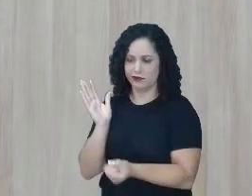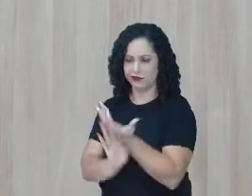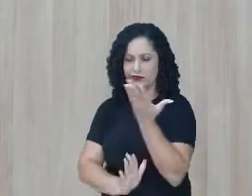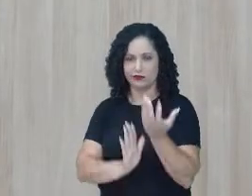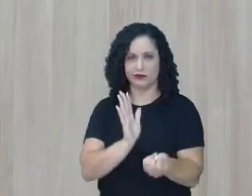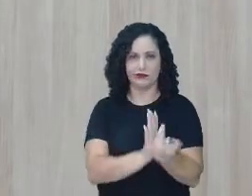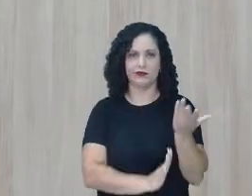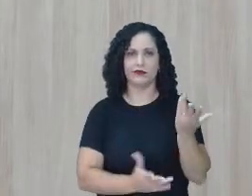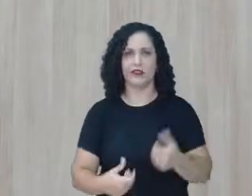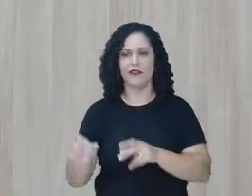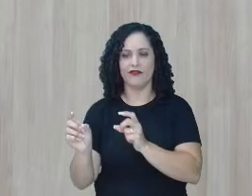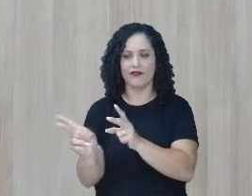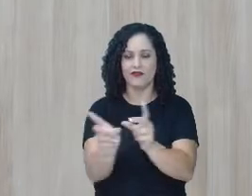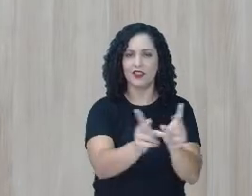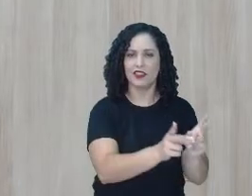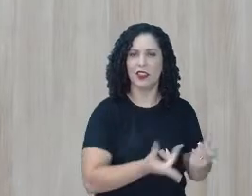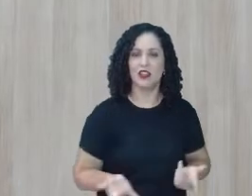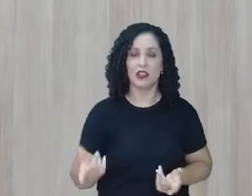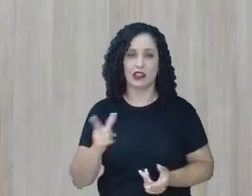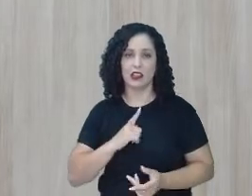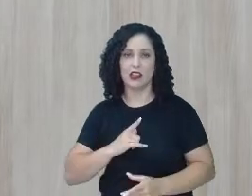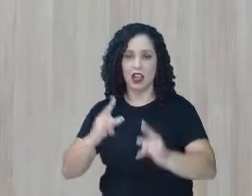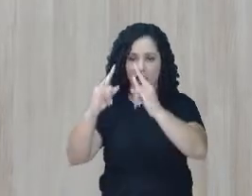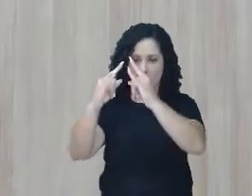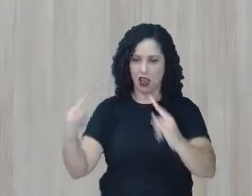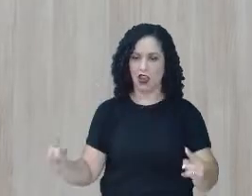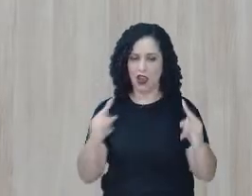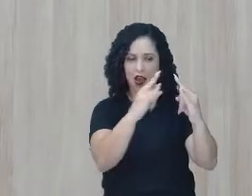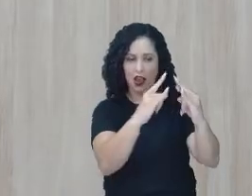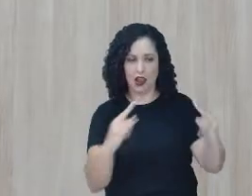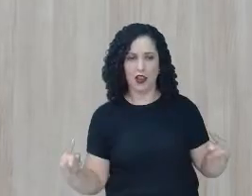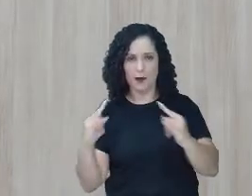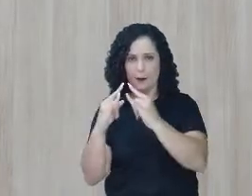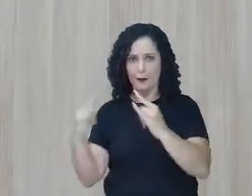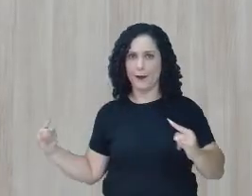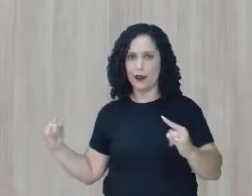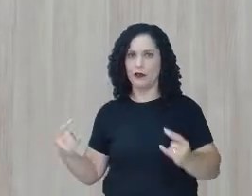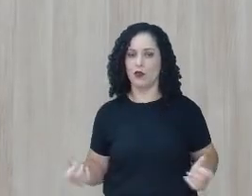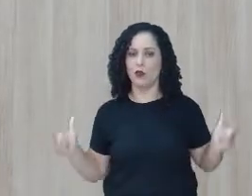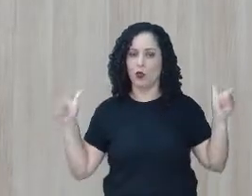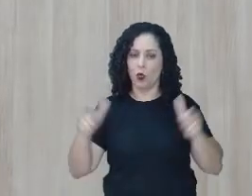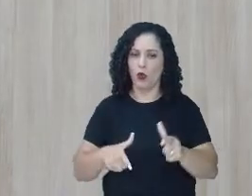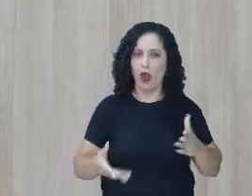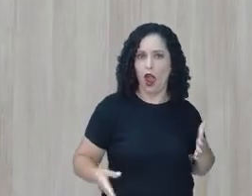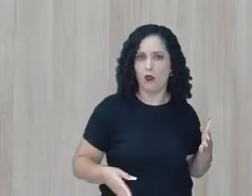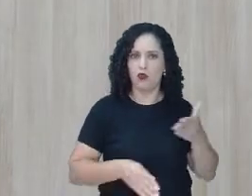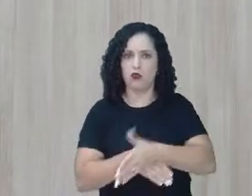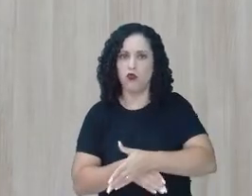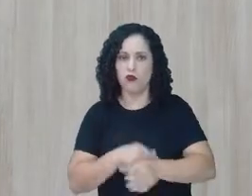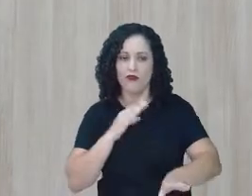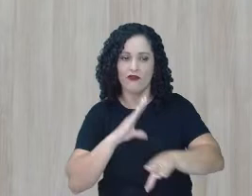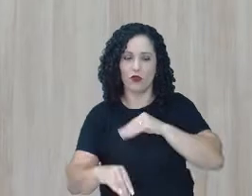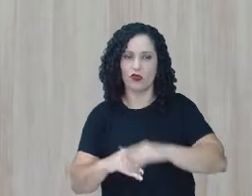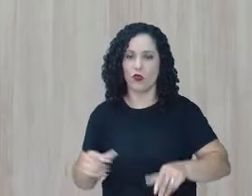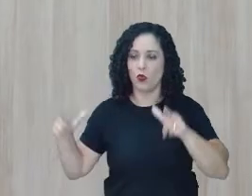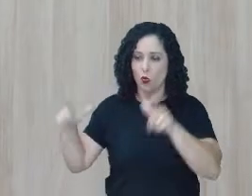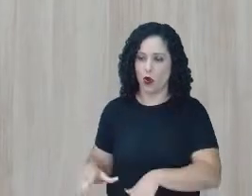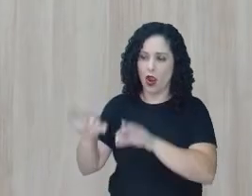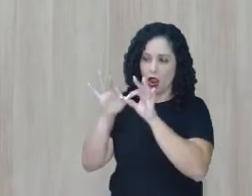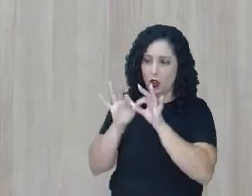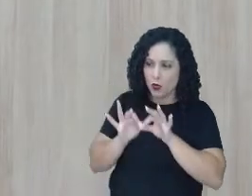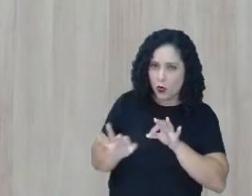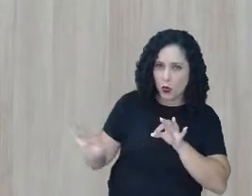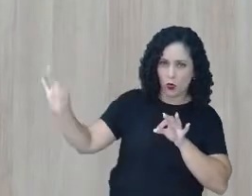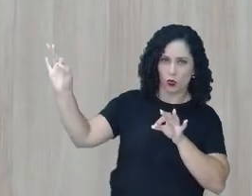vem do Banto, né, a ideia de acampamento militar, mas basicamente era um reduto geralmente em áreas mais afastadas, mas